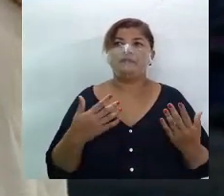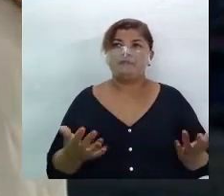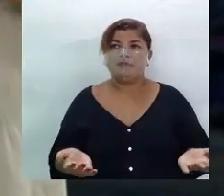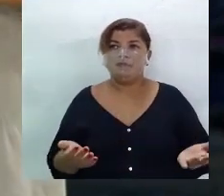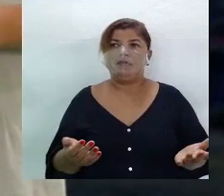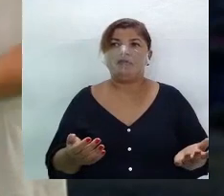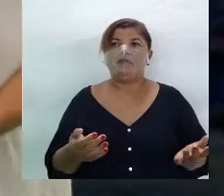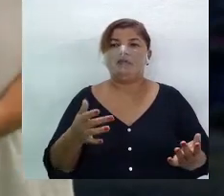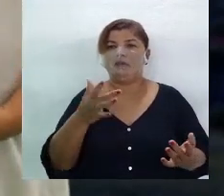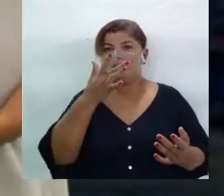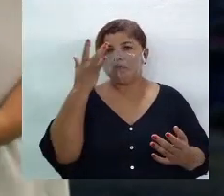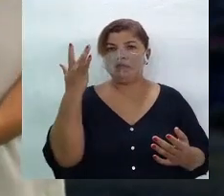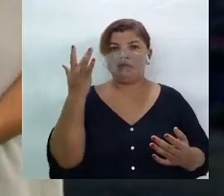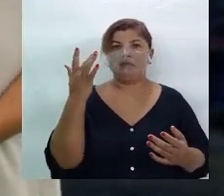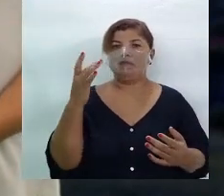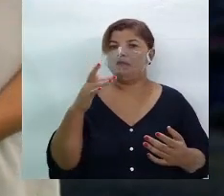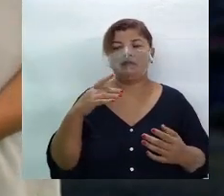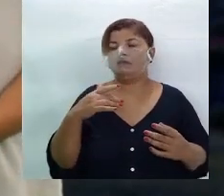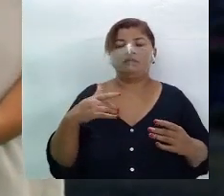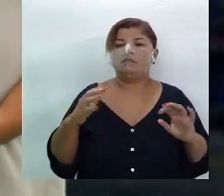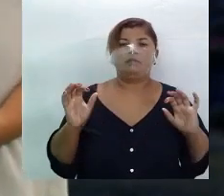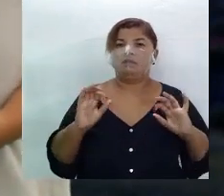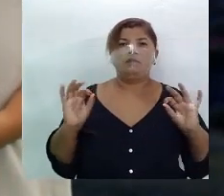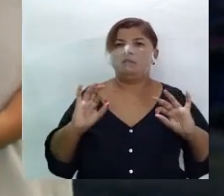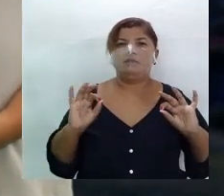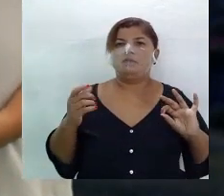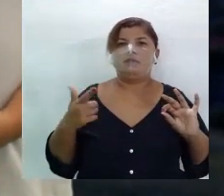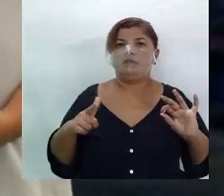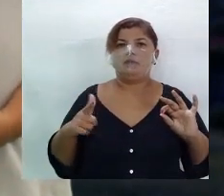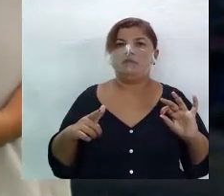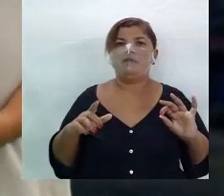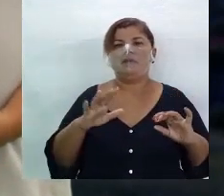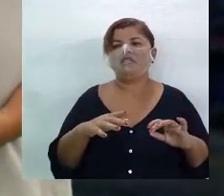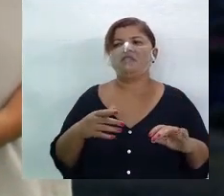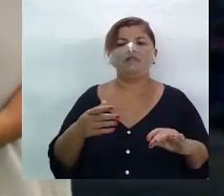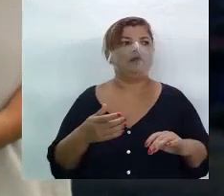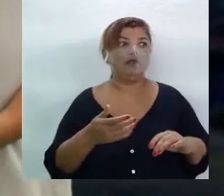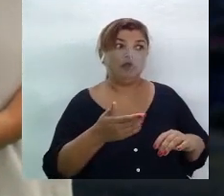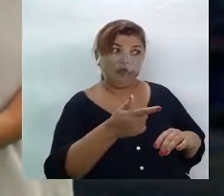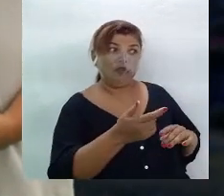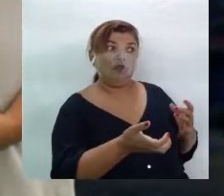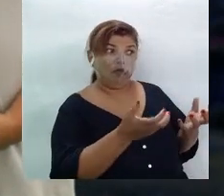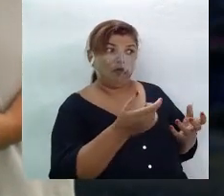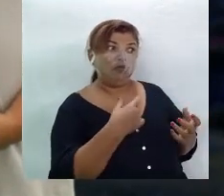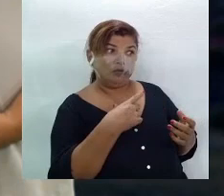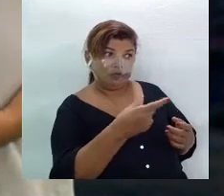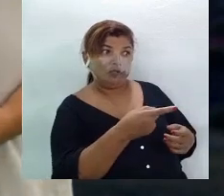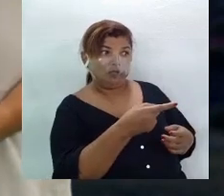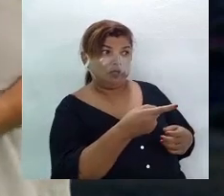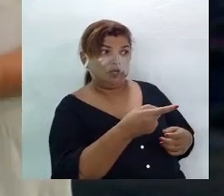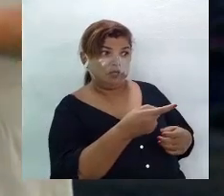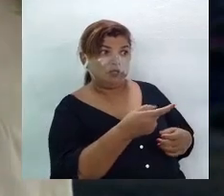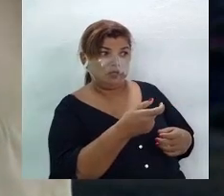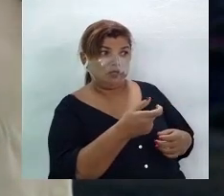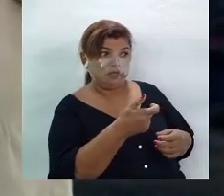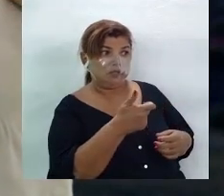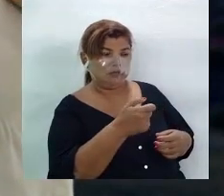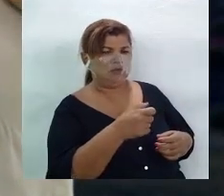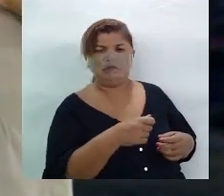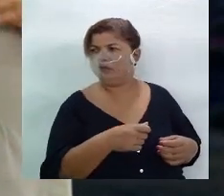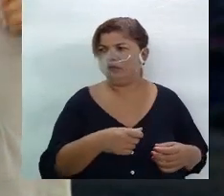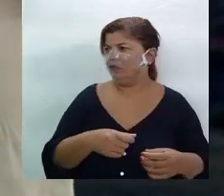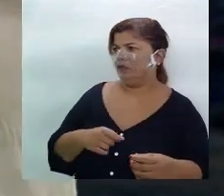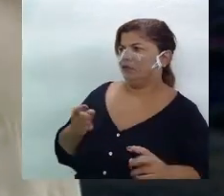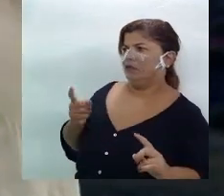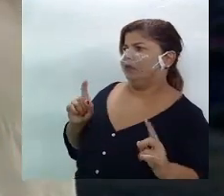geralmente a pessoa diz que não tem, mas ele insiste, você tem fogo? E a pessoa diz que não